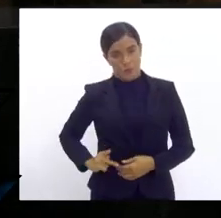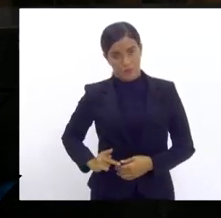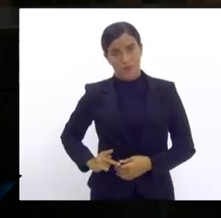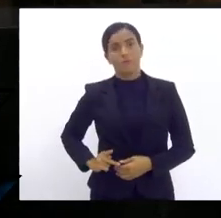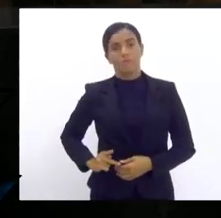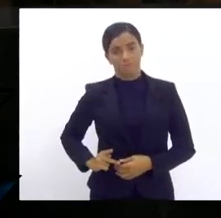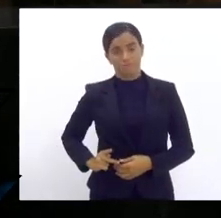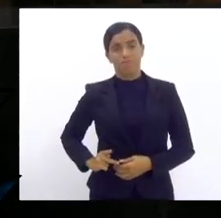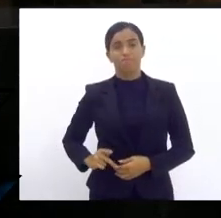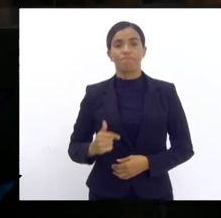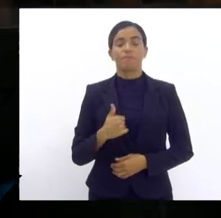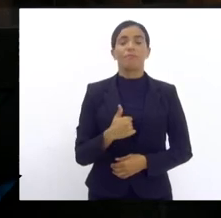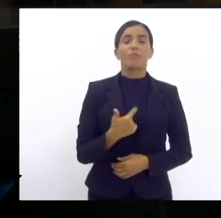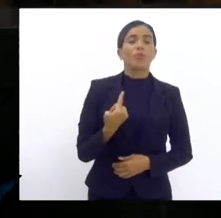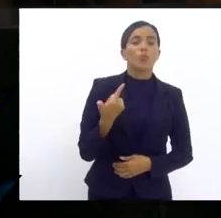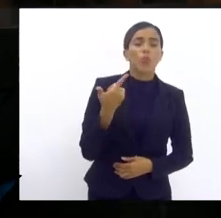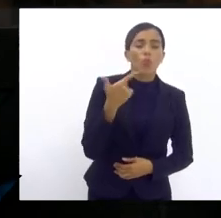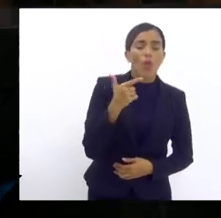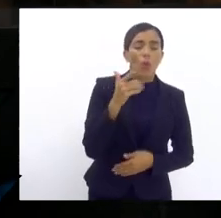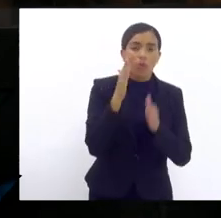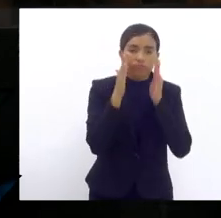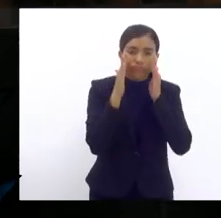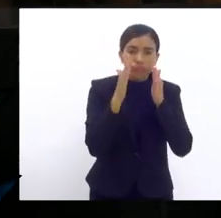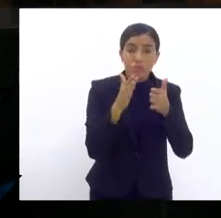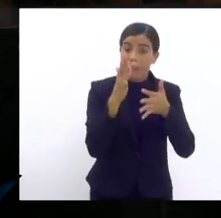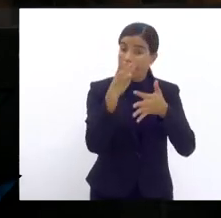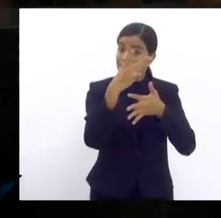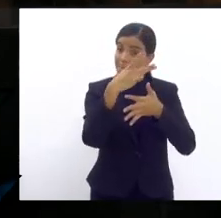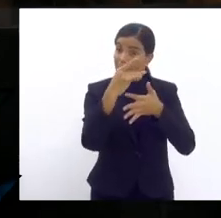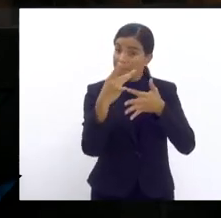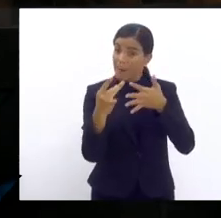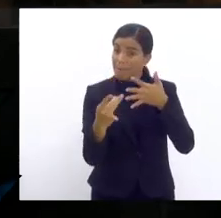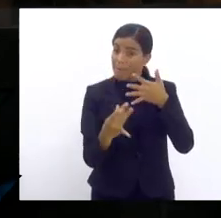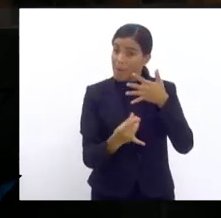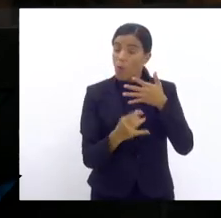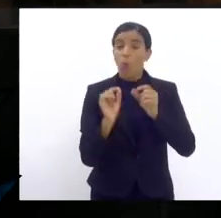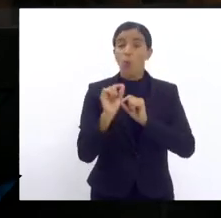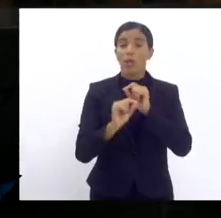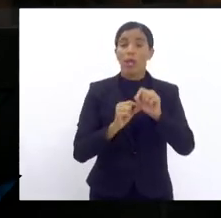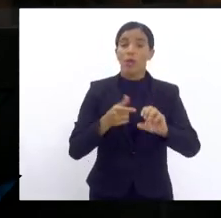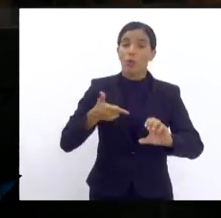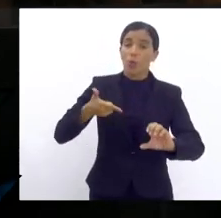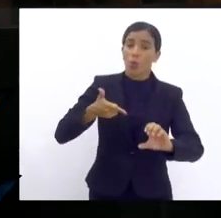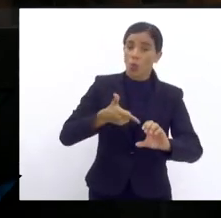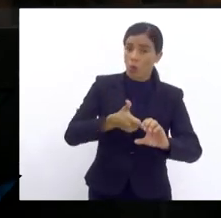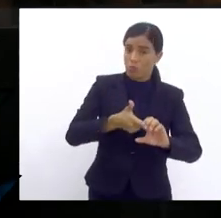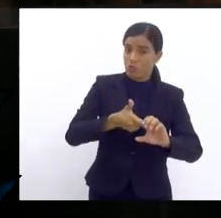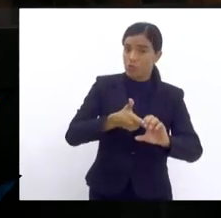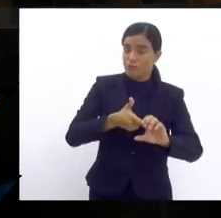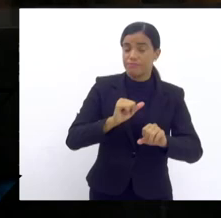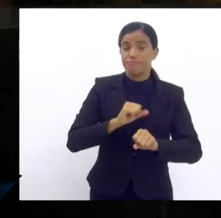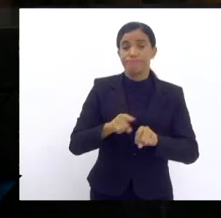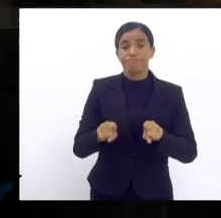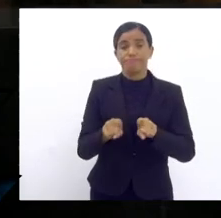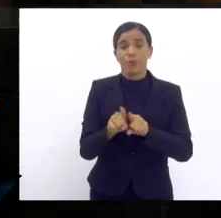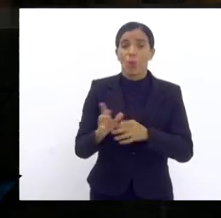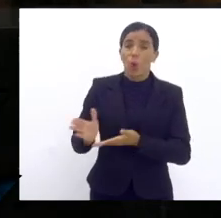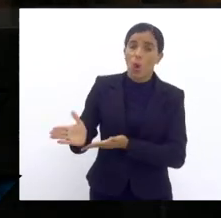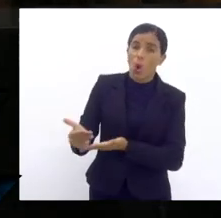sem ver especificamente a questão dos combustíveis o total dos